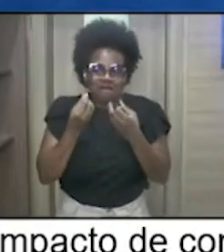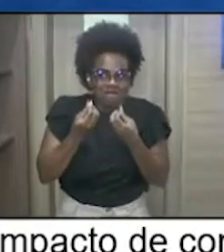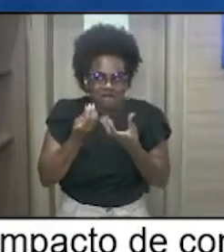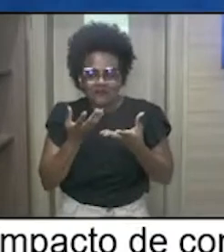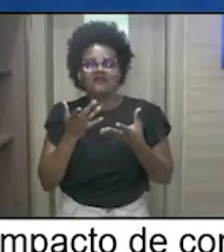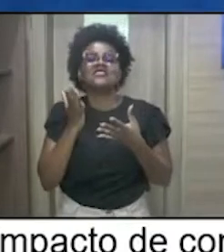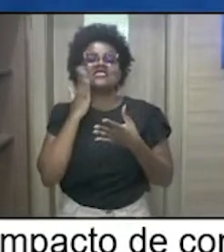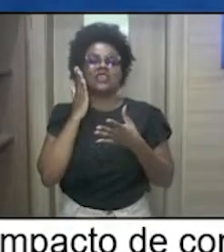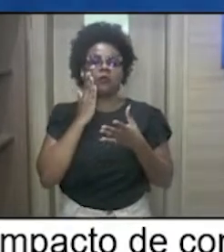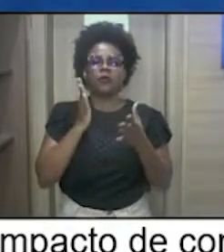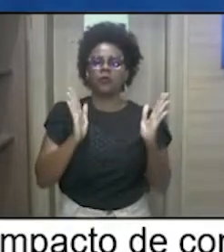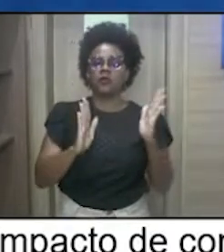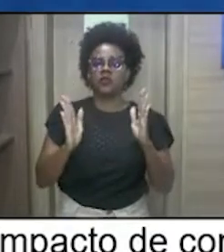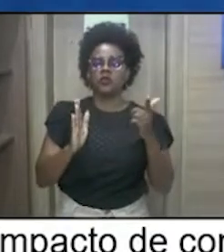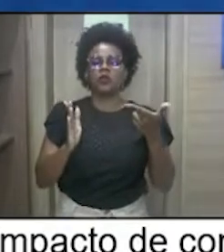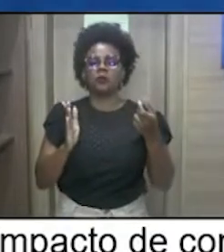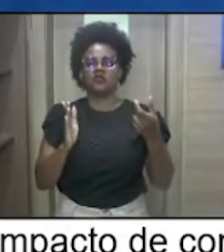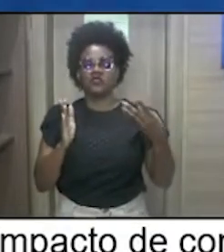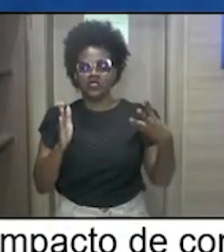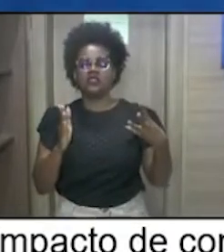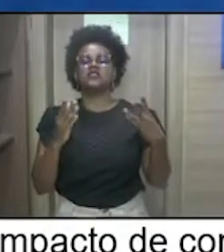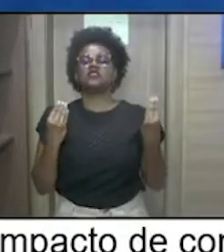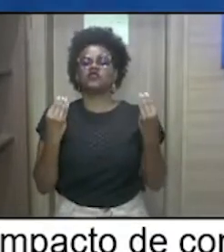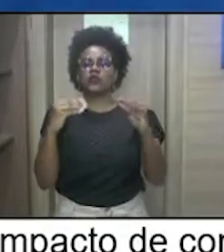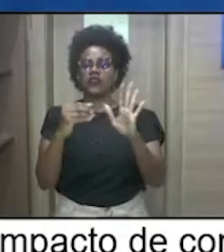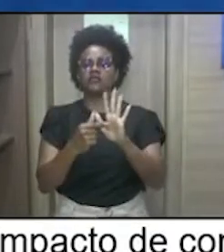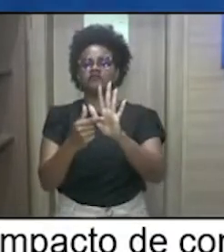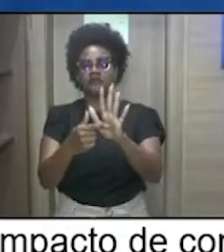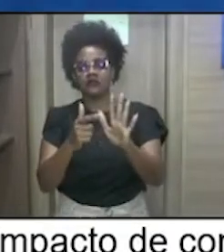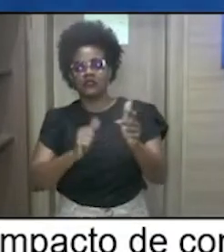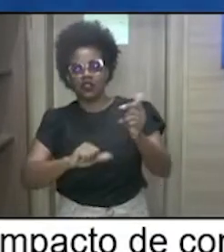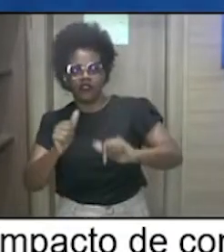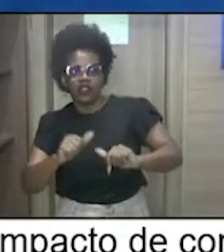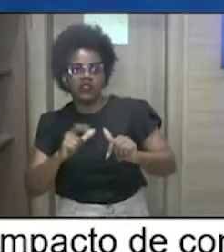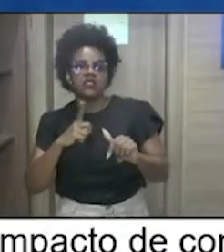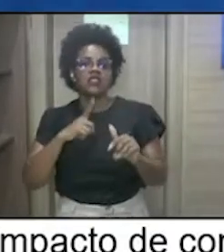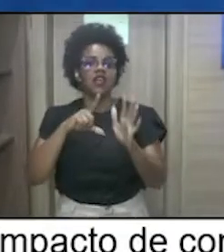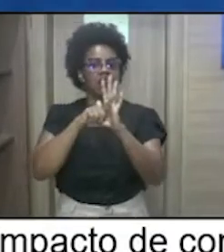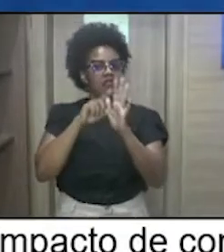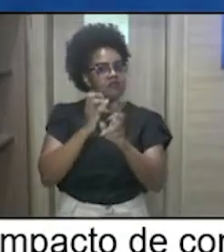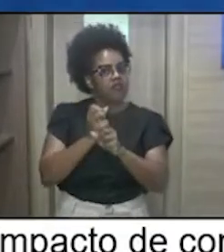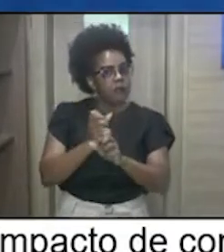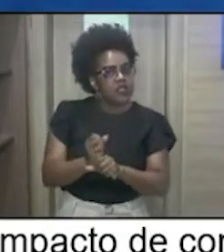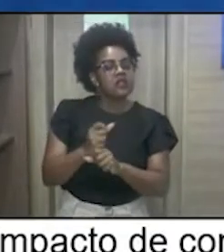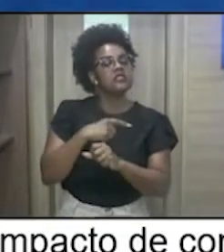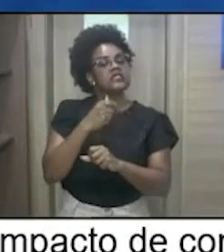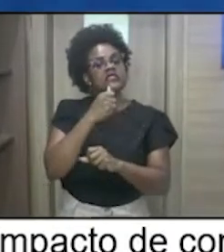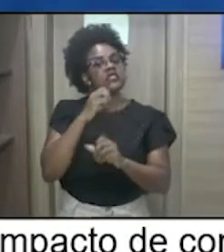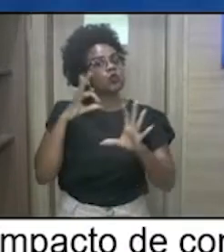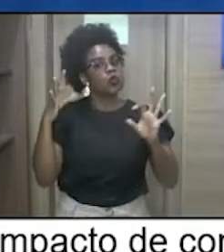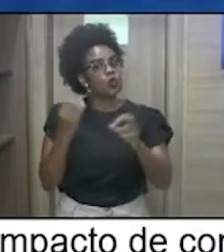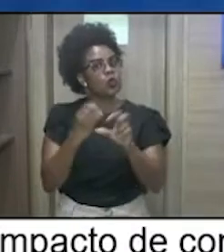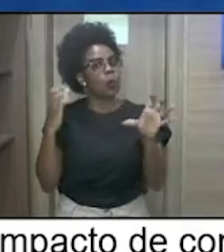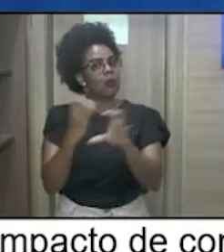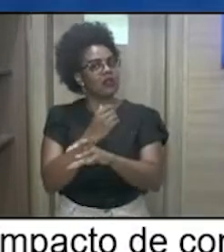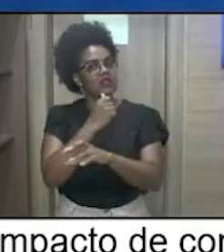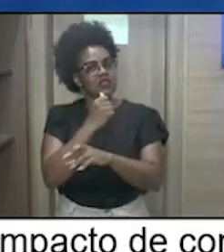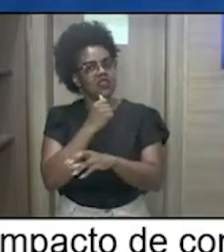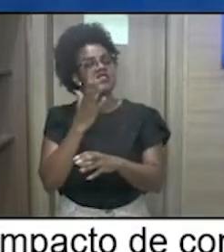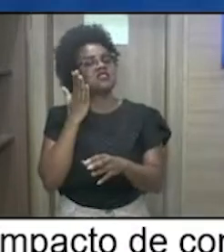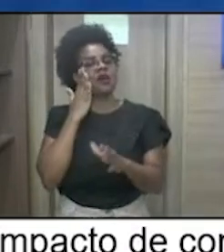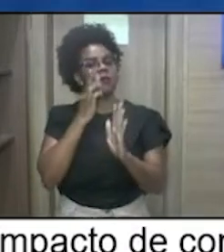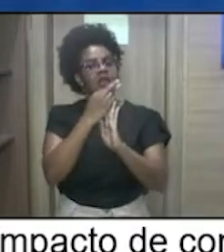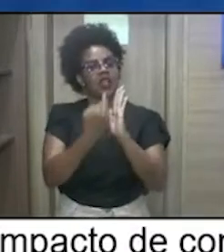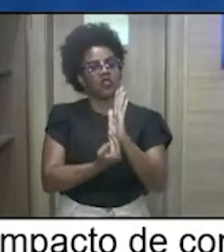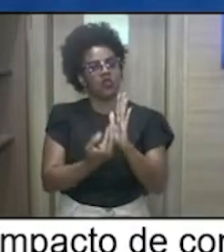do inquérito de 2023, né, que foi divulgado recentemente, mas a análise dos microdados ainda não estão completamente realizadas, somente um relatório